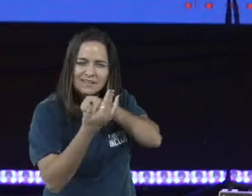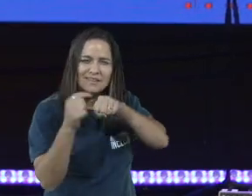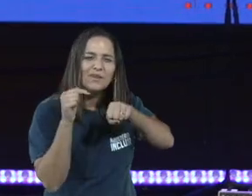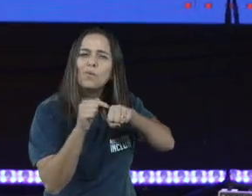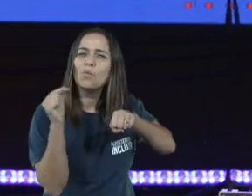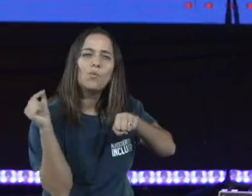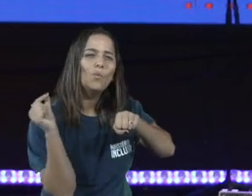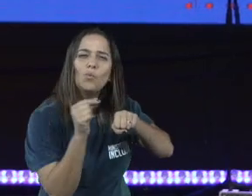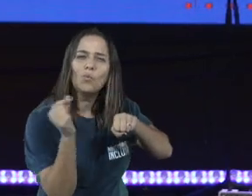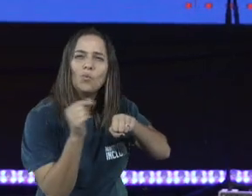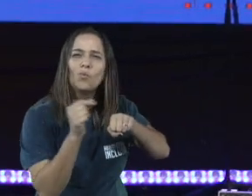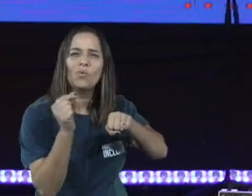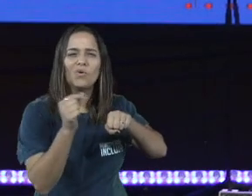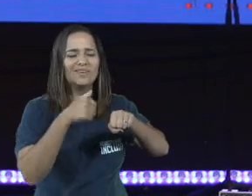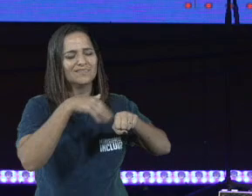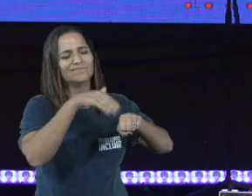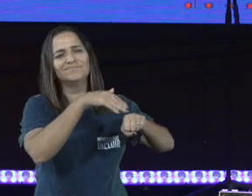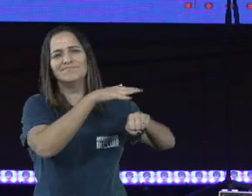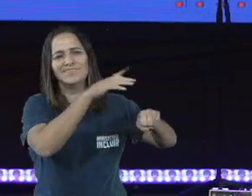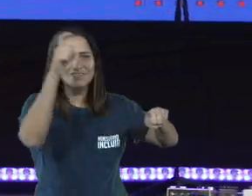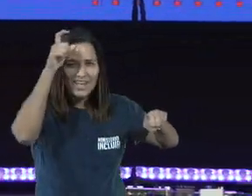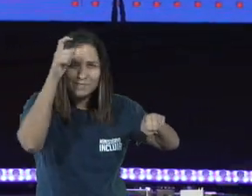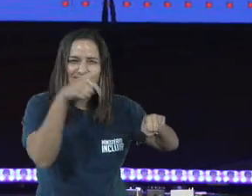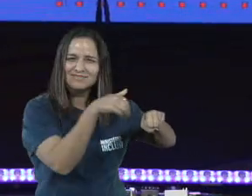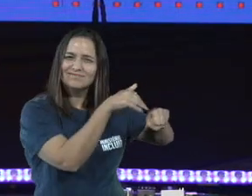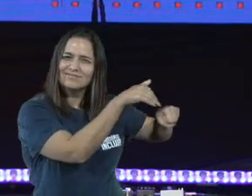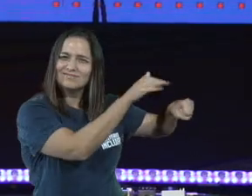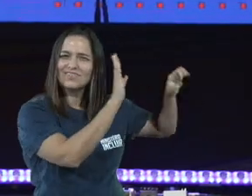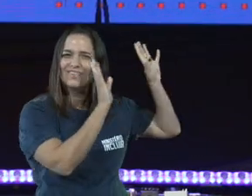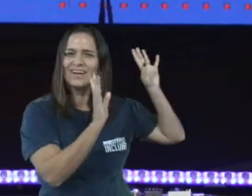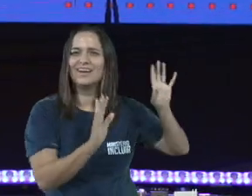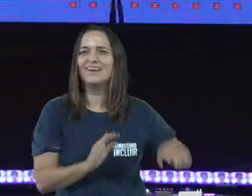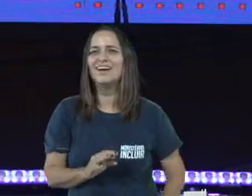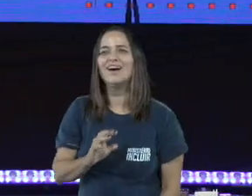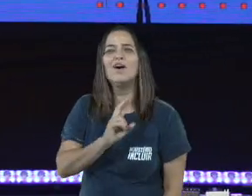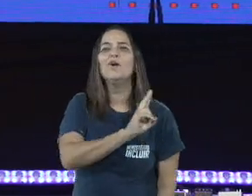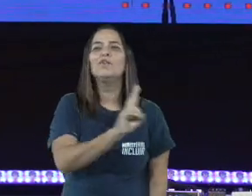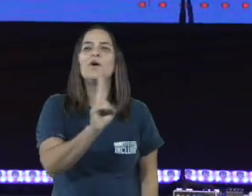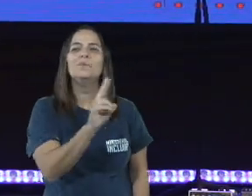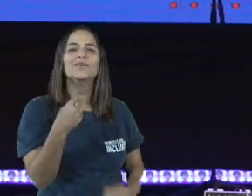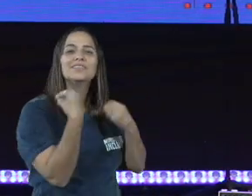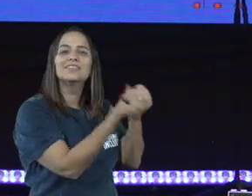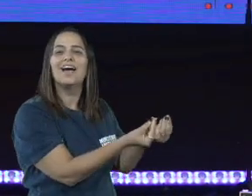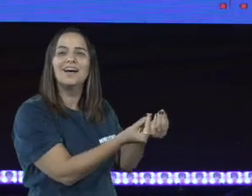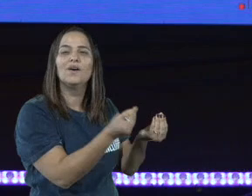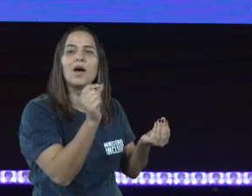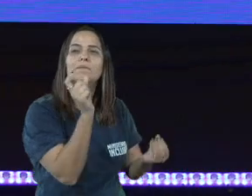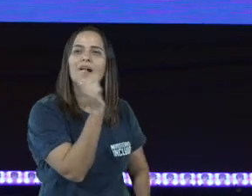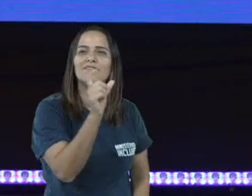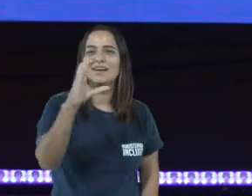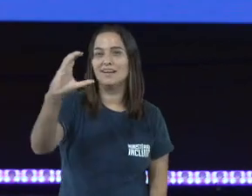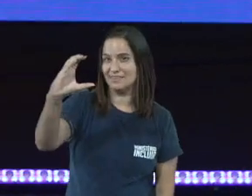isso eu chamei de couro onda quem é o Colômbia dia que o teu Deus eu